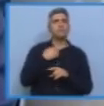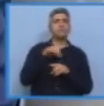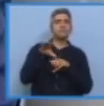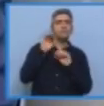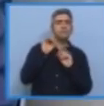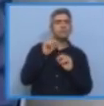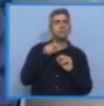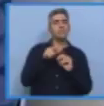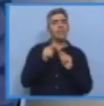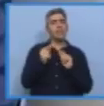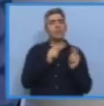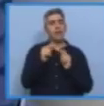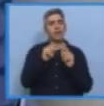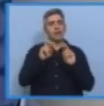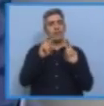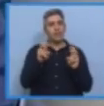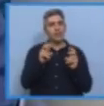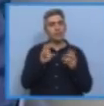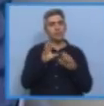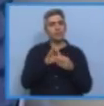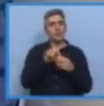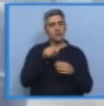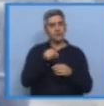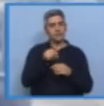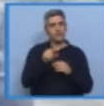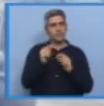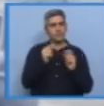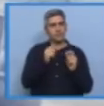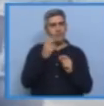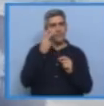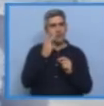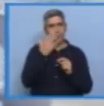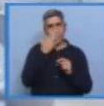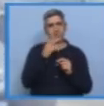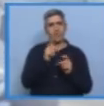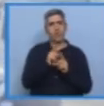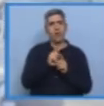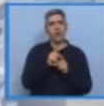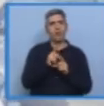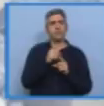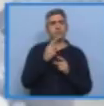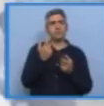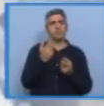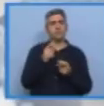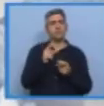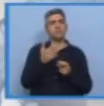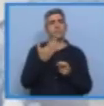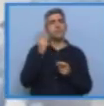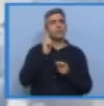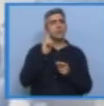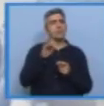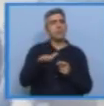fazendo deste debate que está em curso, em que a vida parece ser assim algo relativizada